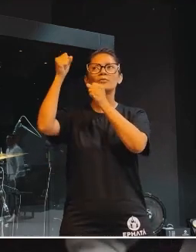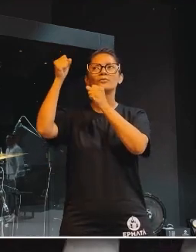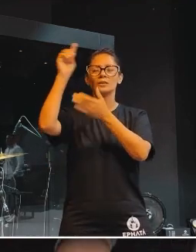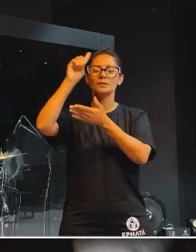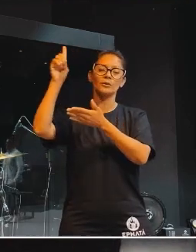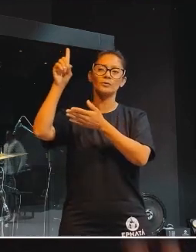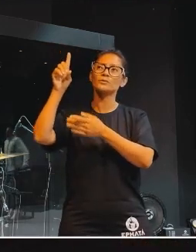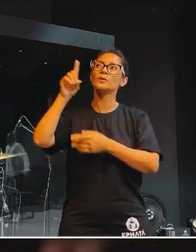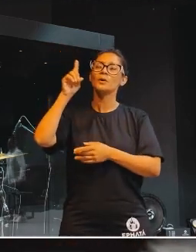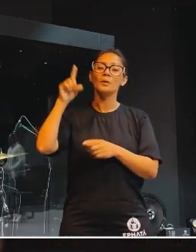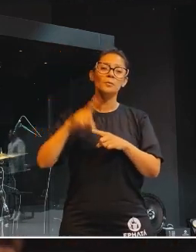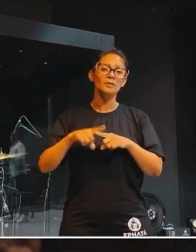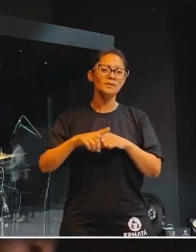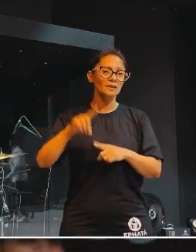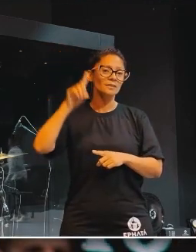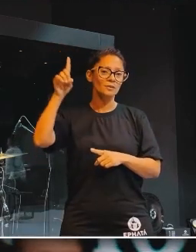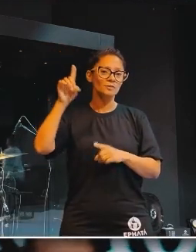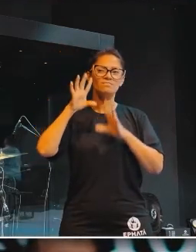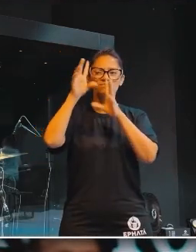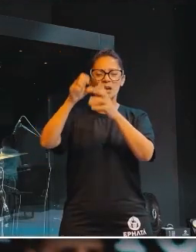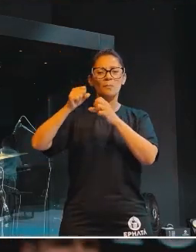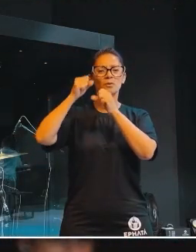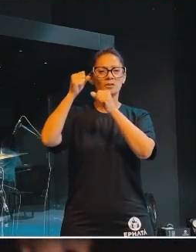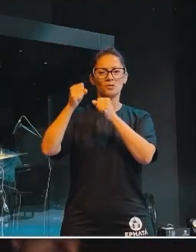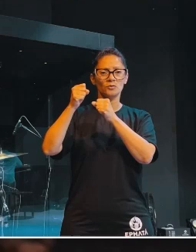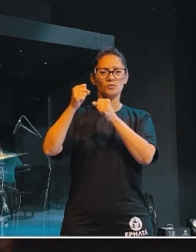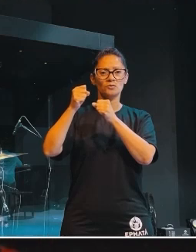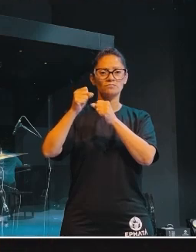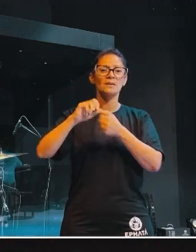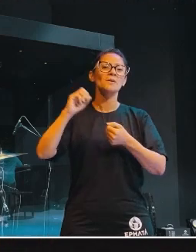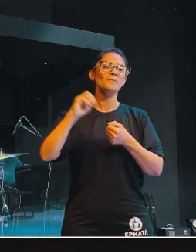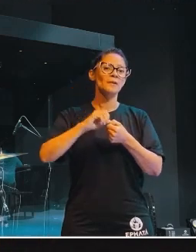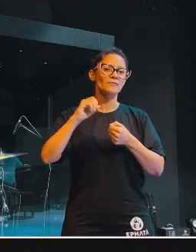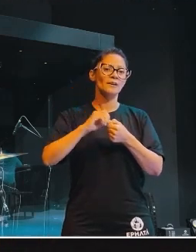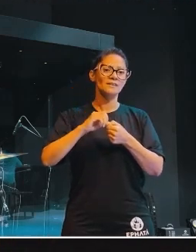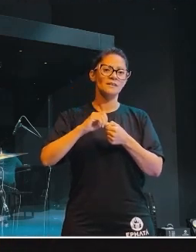Ele é poderoso para fazer